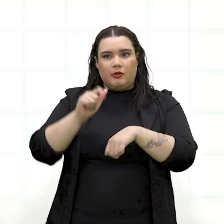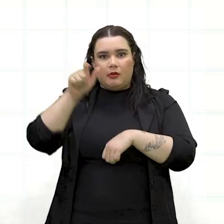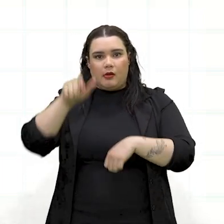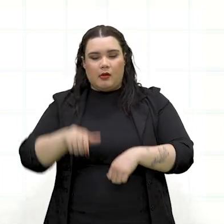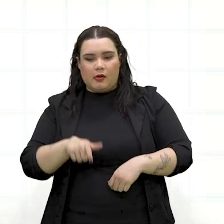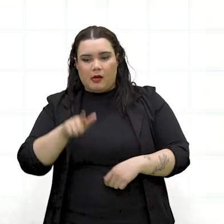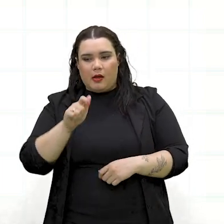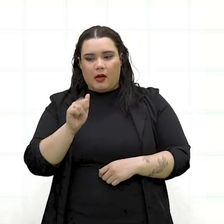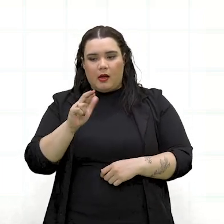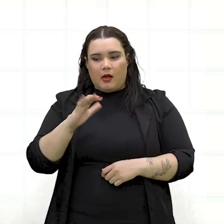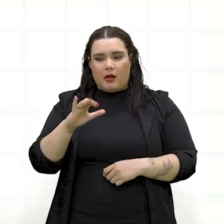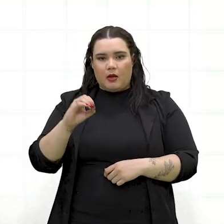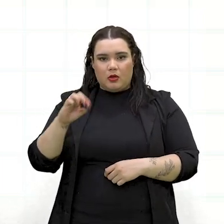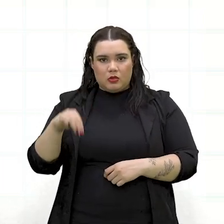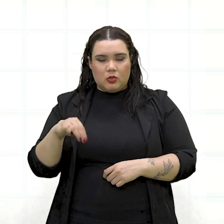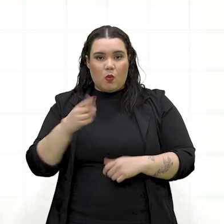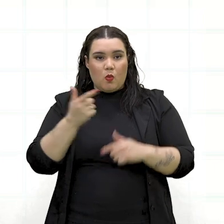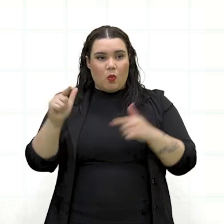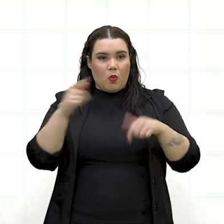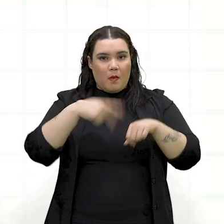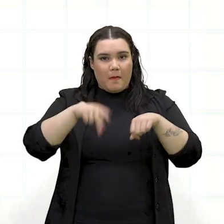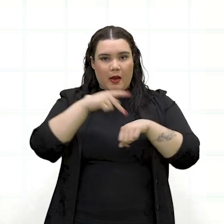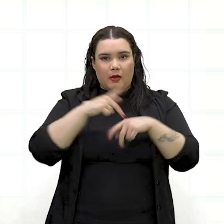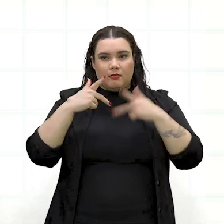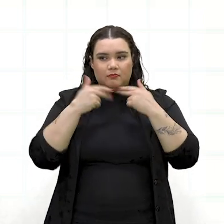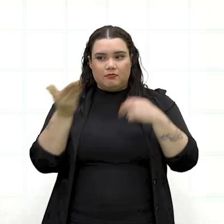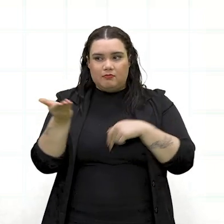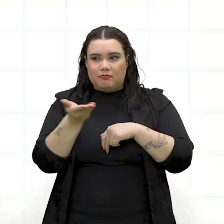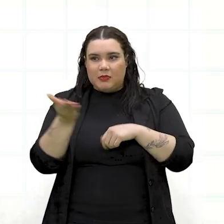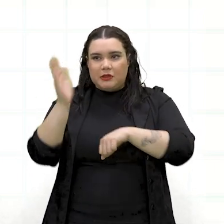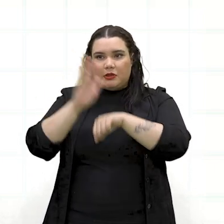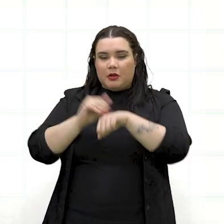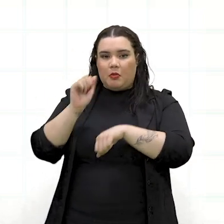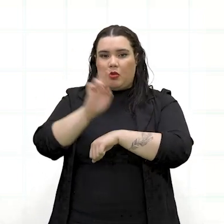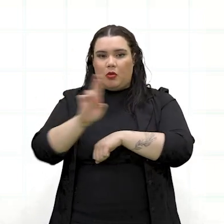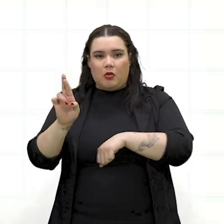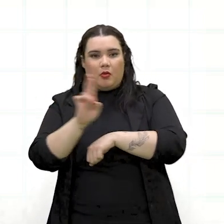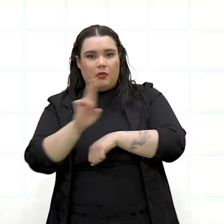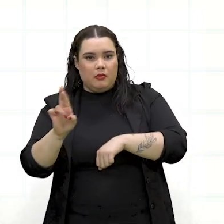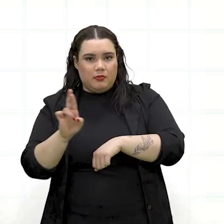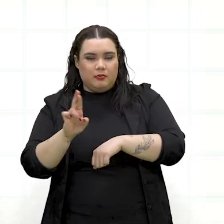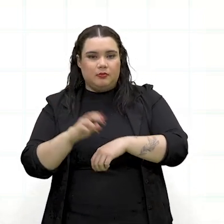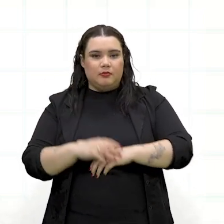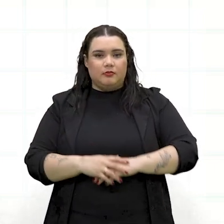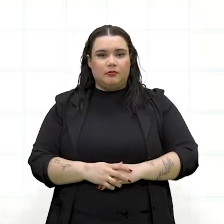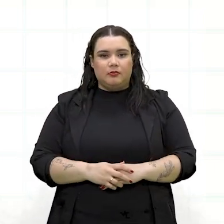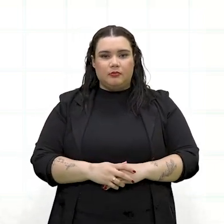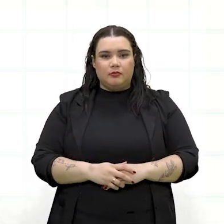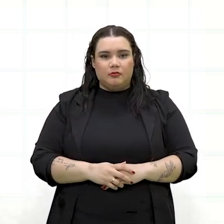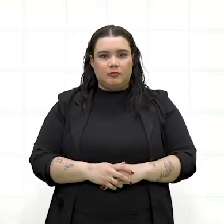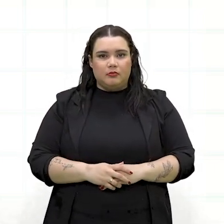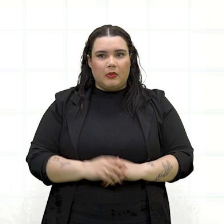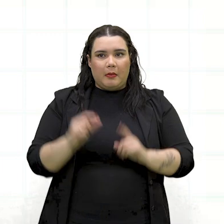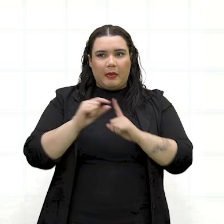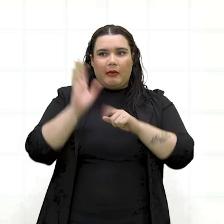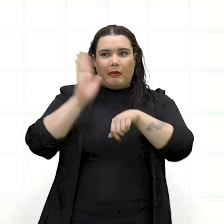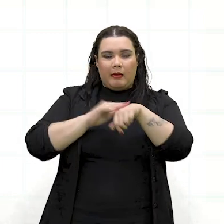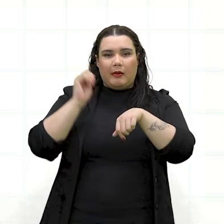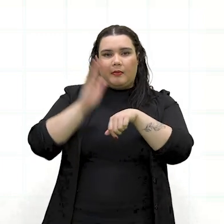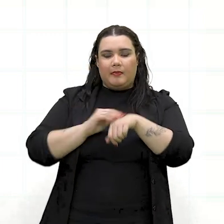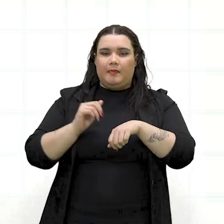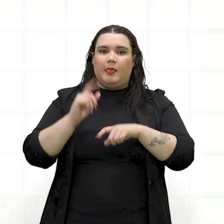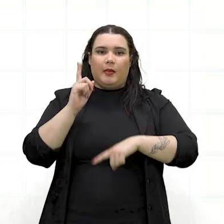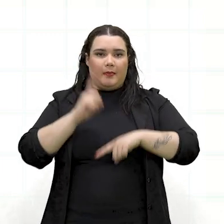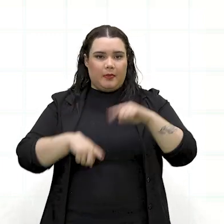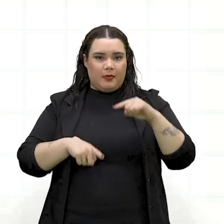você vai para outros países, tá bom? E muito menos ficar waitress, garçonete, garçom, vem aqui, tá?